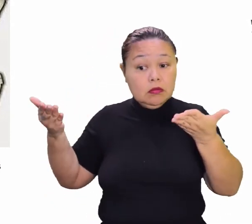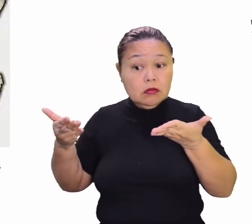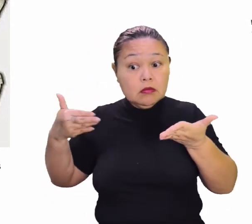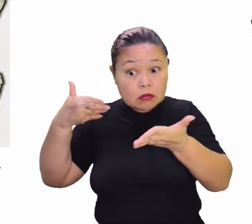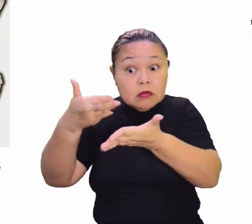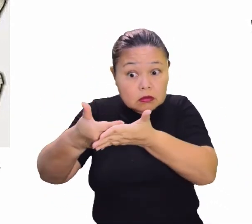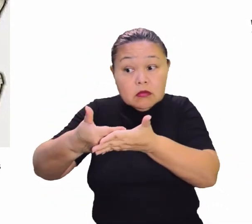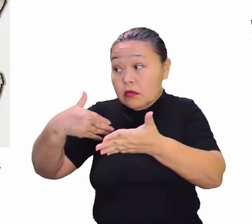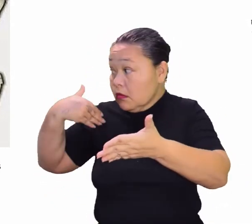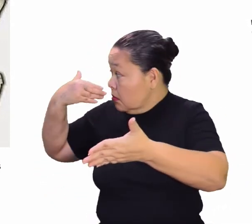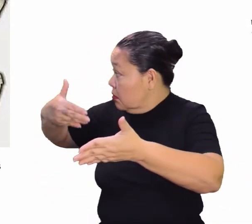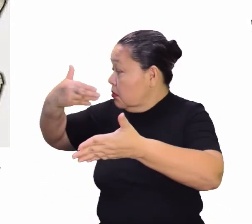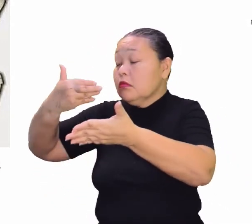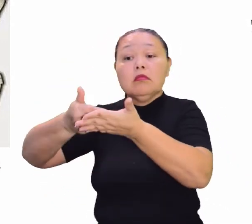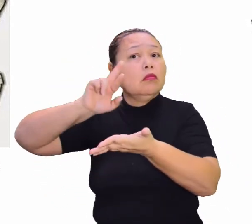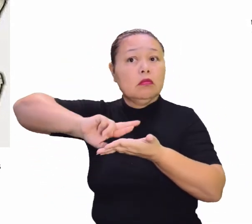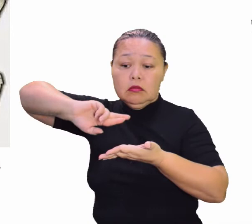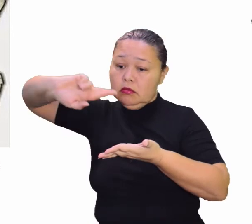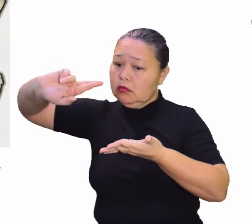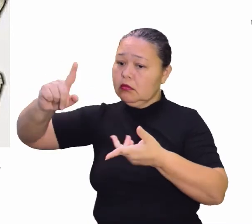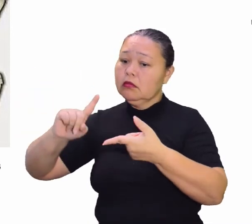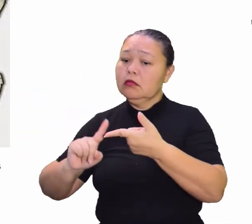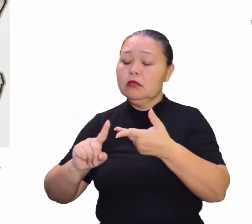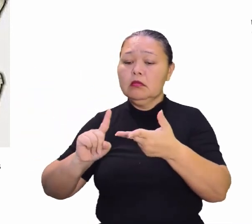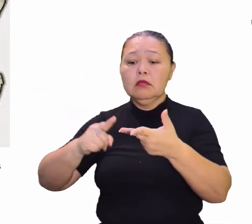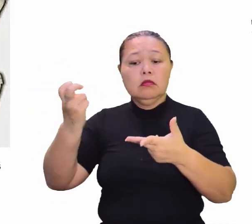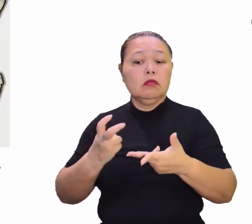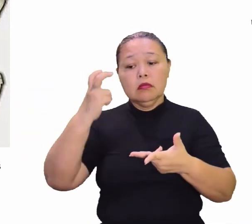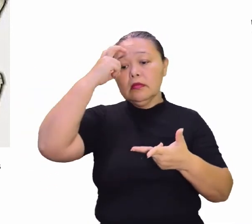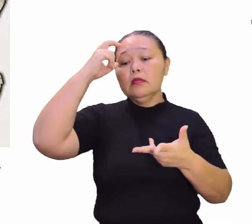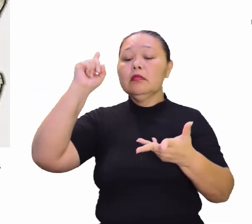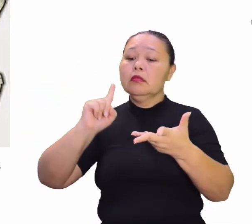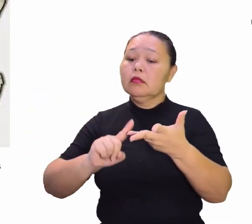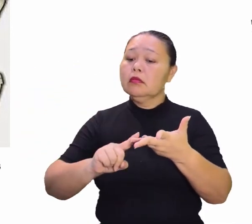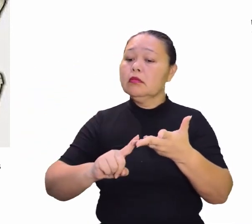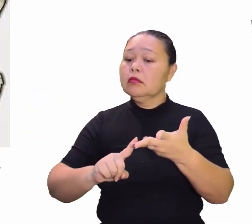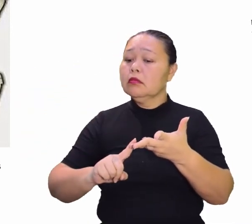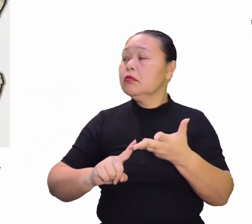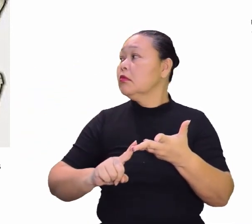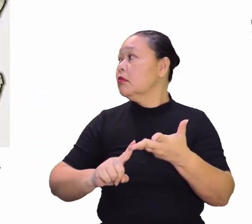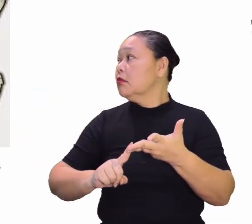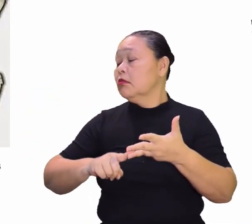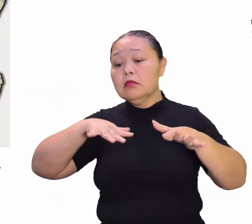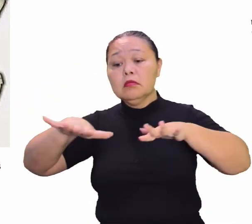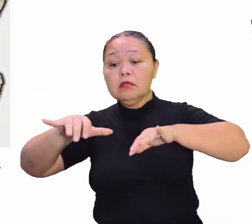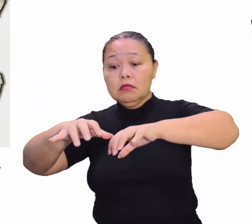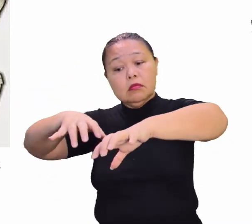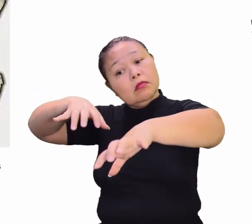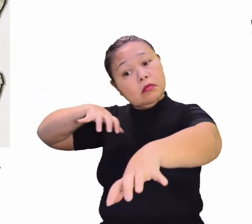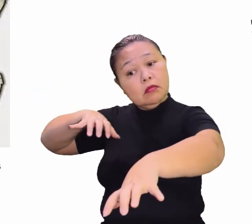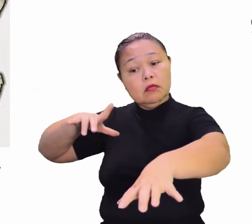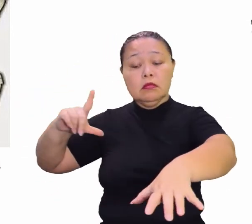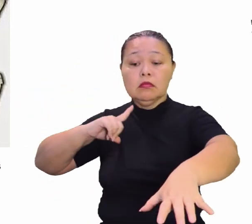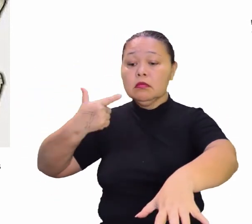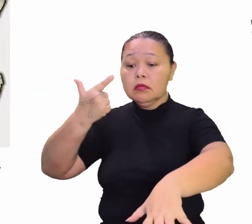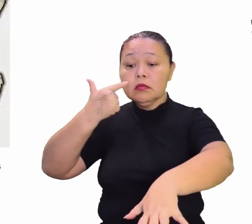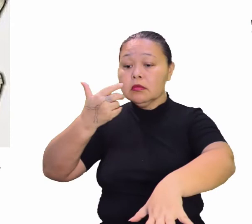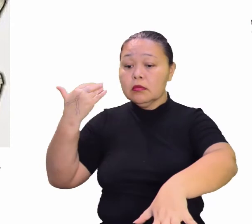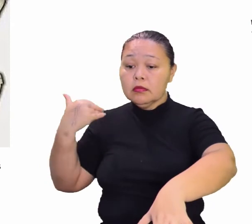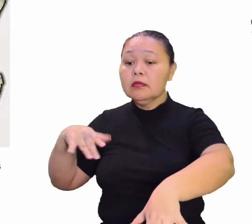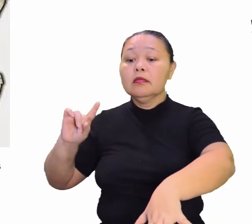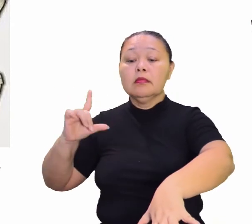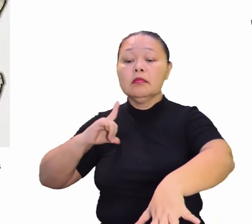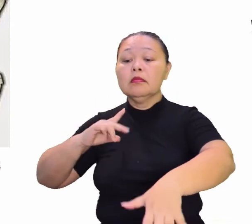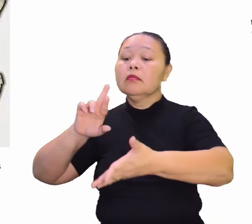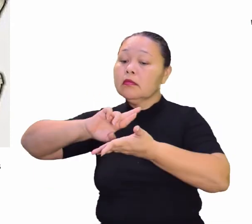hoje. Problema religioso, problema cultural, problema de movimento separatista, como vimos há pouco.